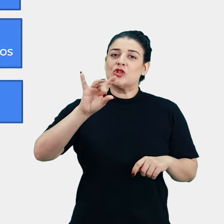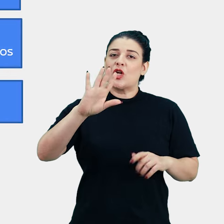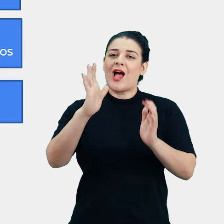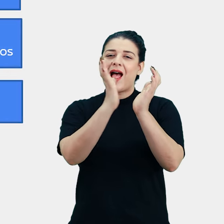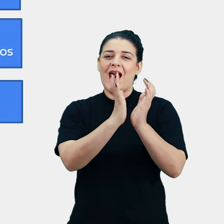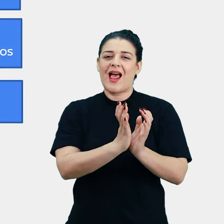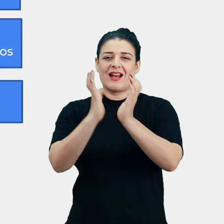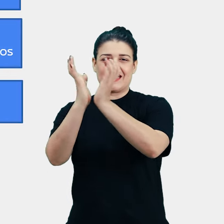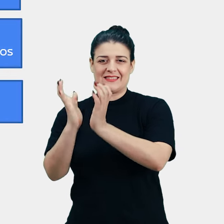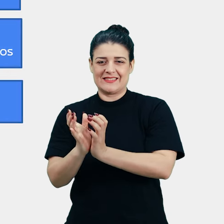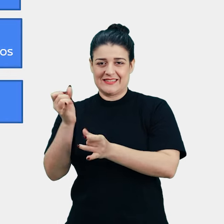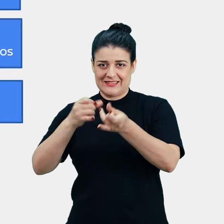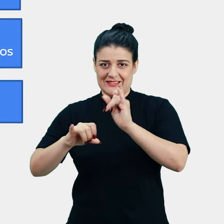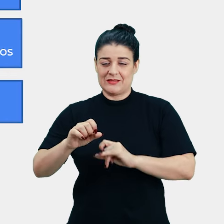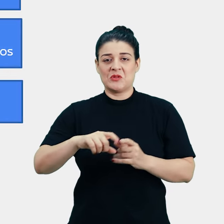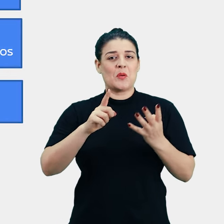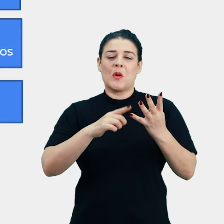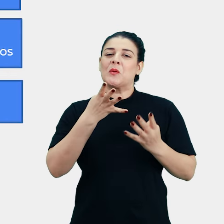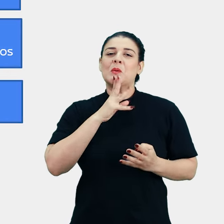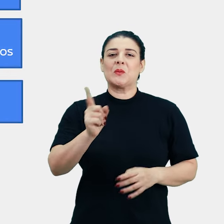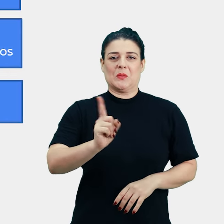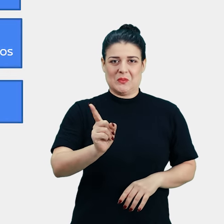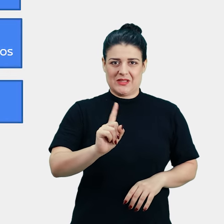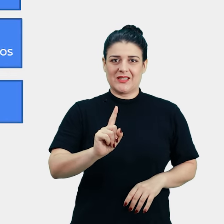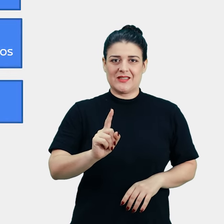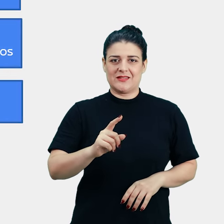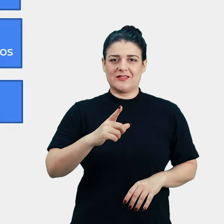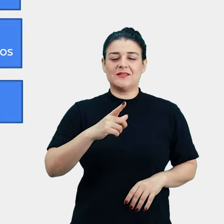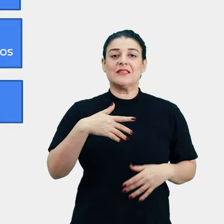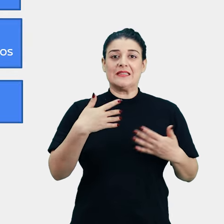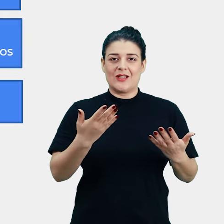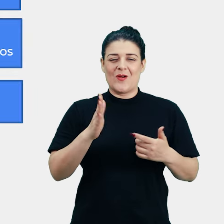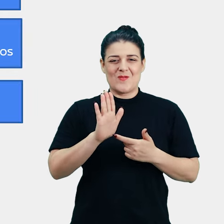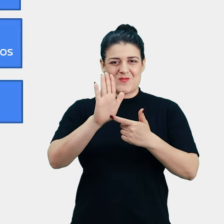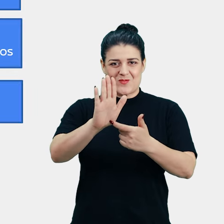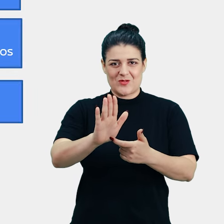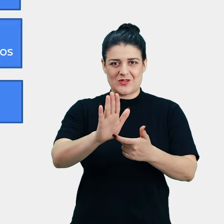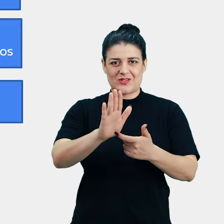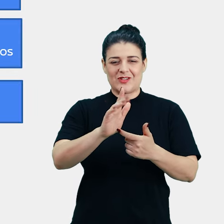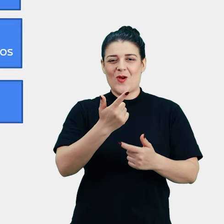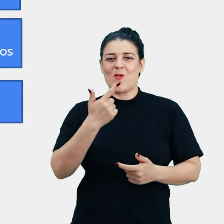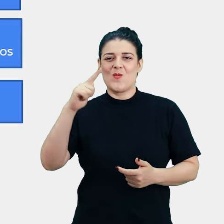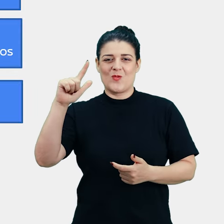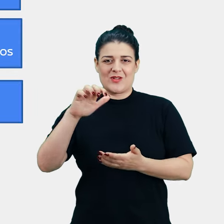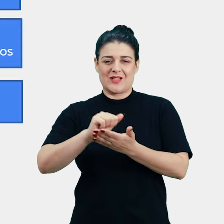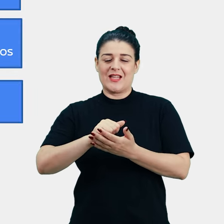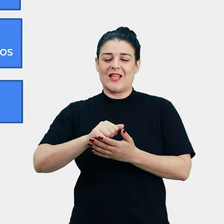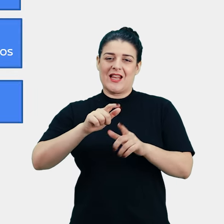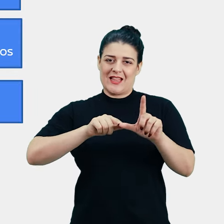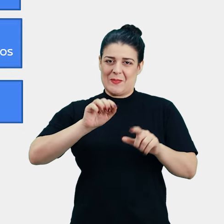classe química, e nível 4, desconhecido, tá? E aqui, mostrando a outra literatura, a letra